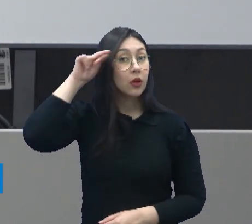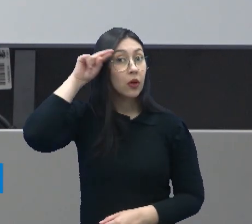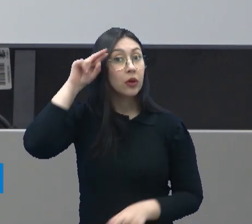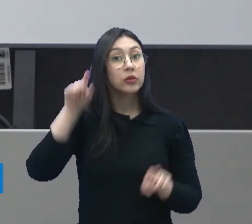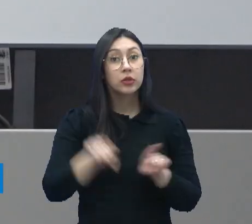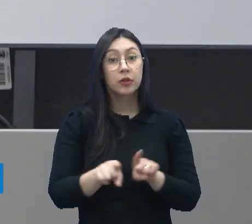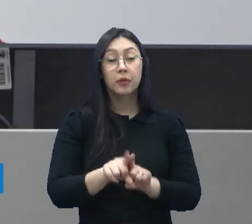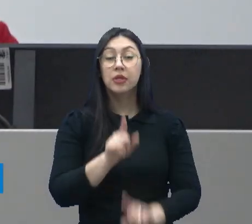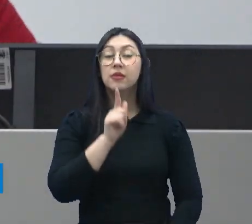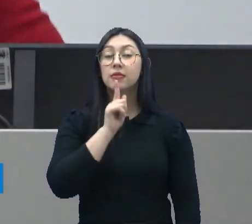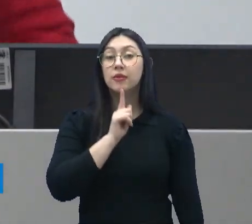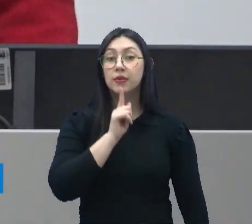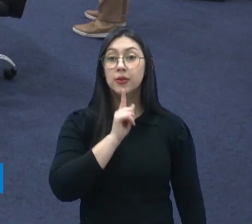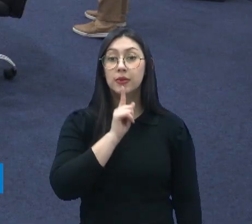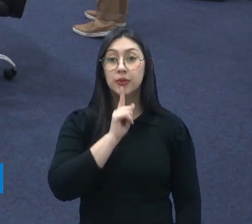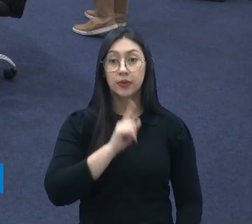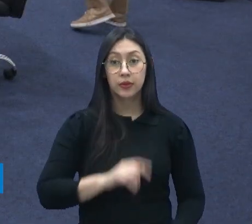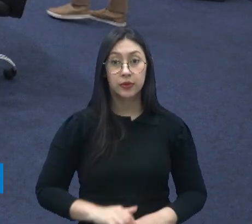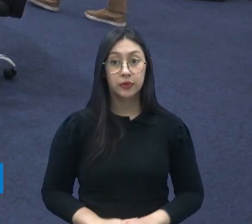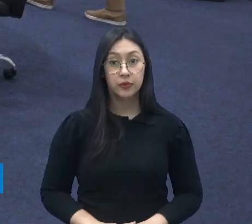Camargo.